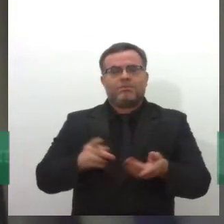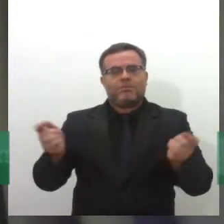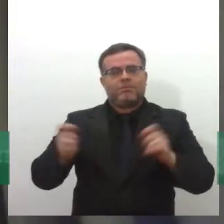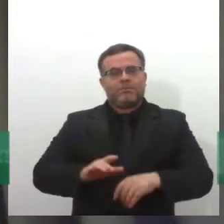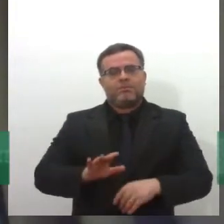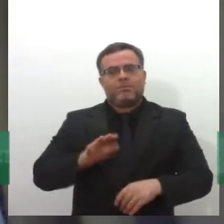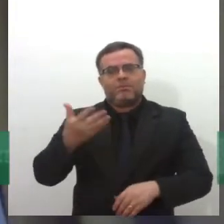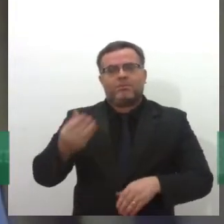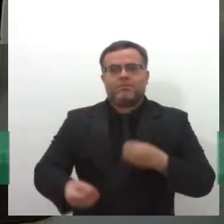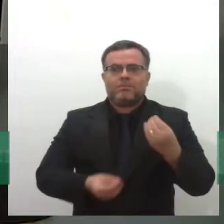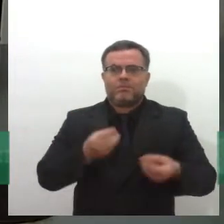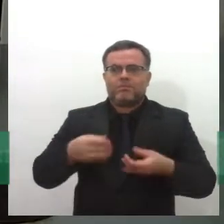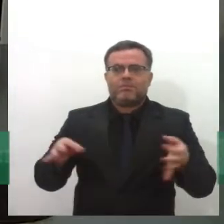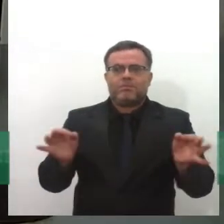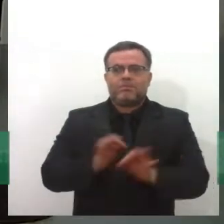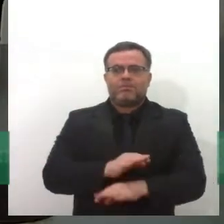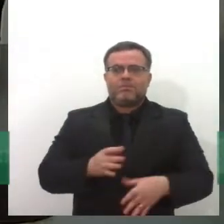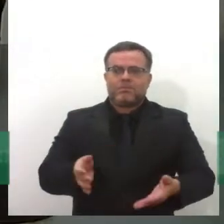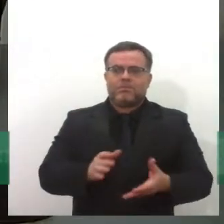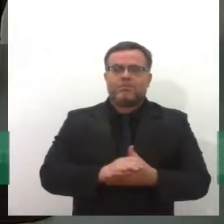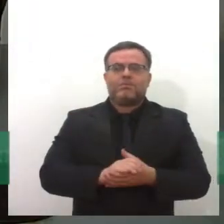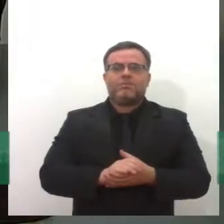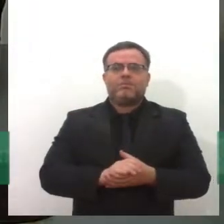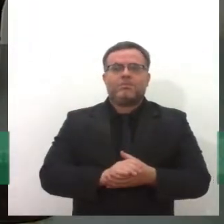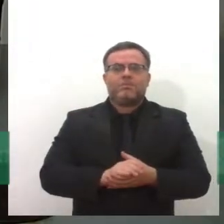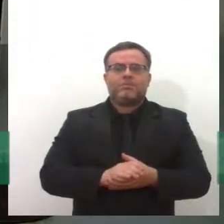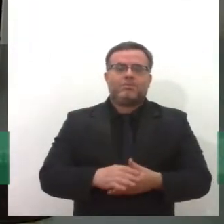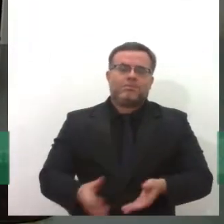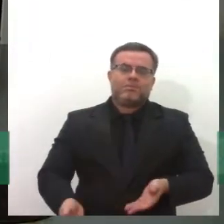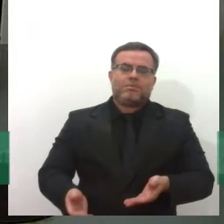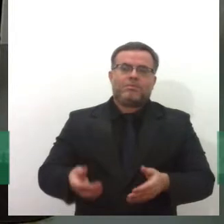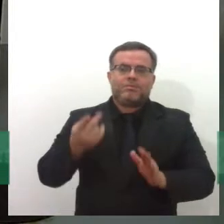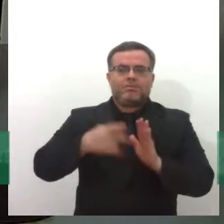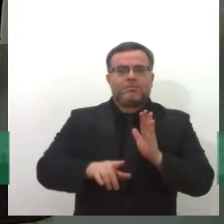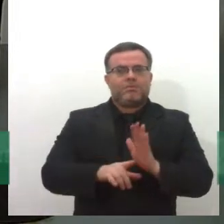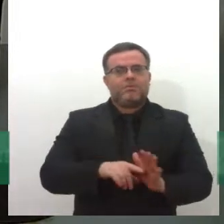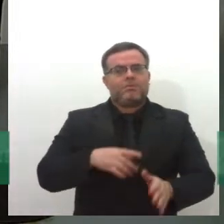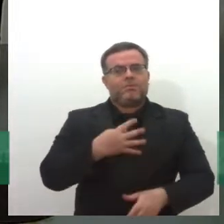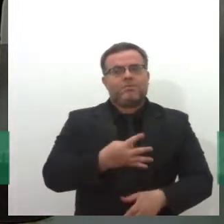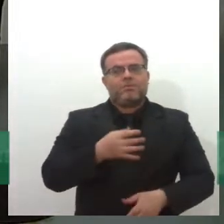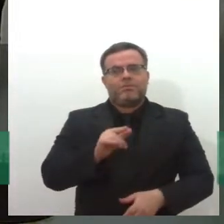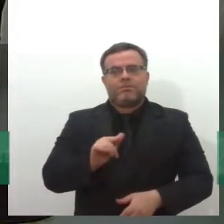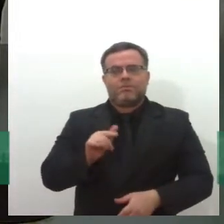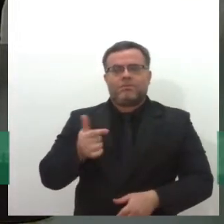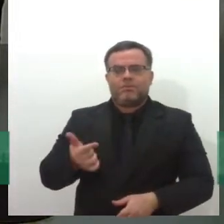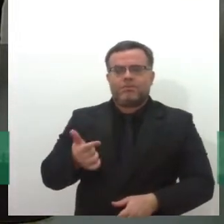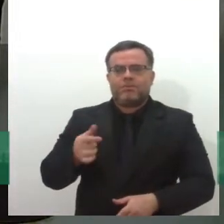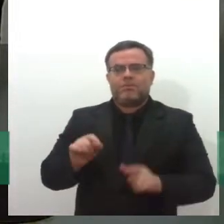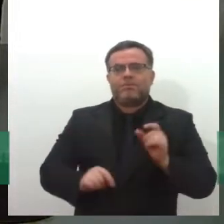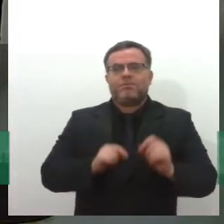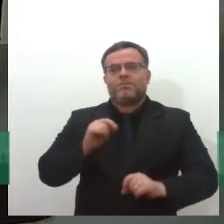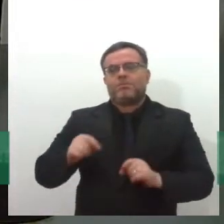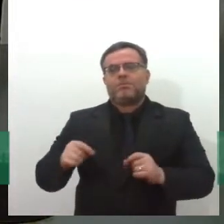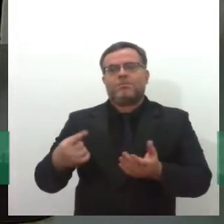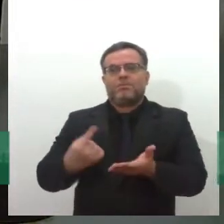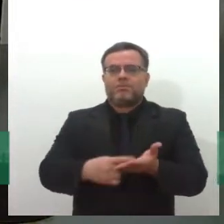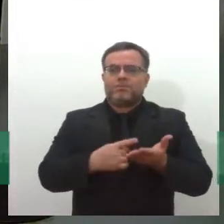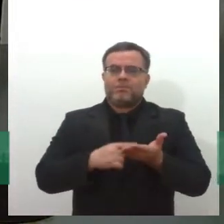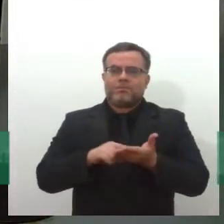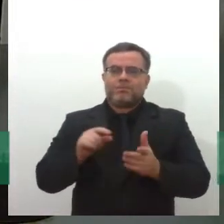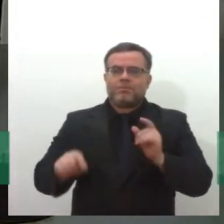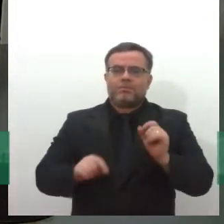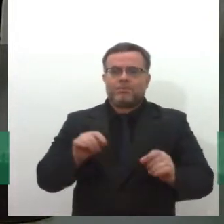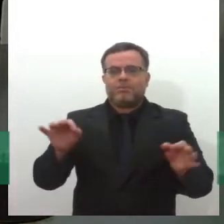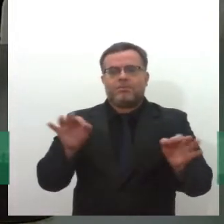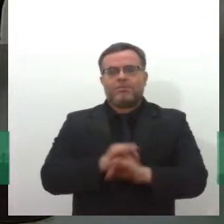redução. Em relação ao PL 472, que propõe a criação de um fundo de estabilização, né?